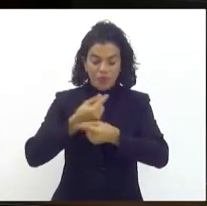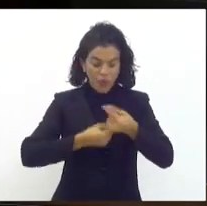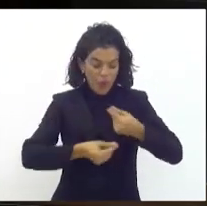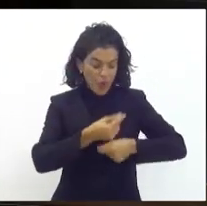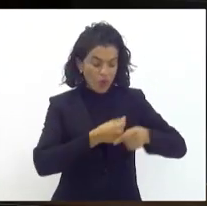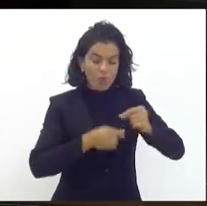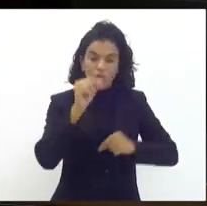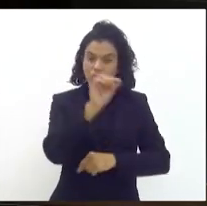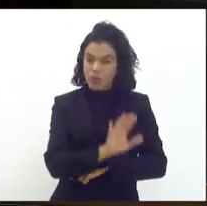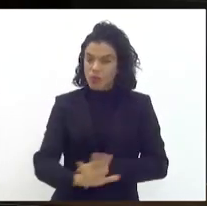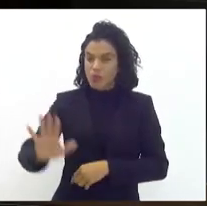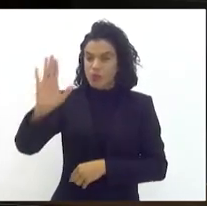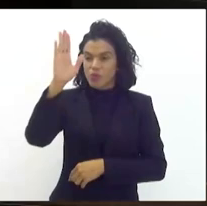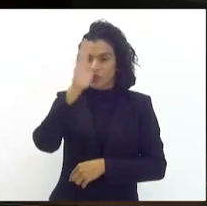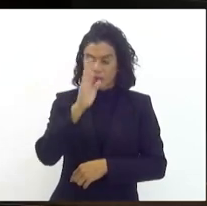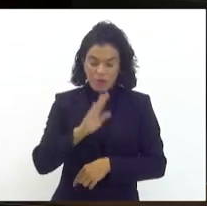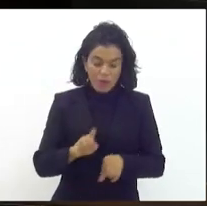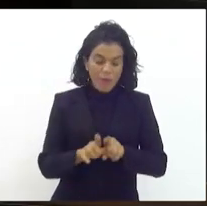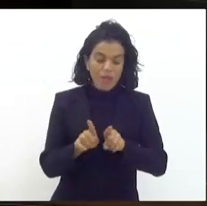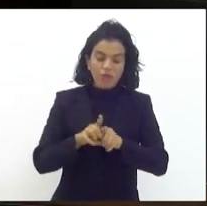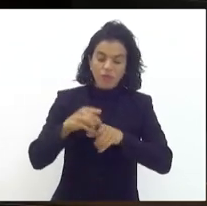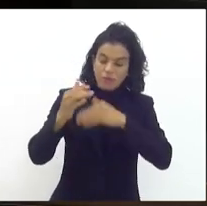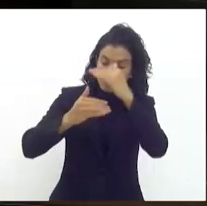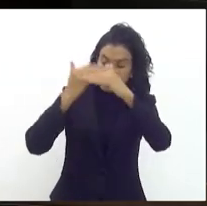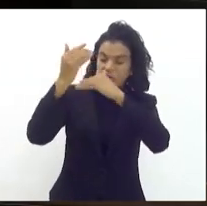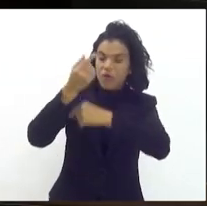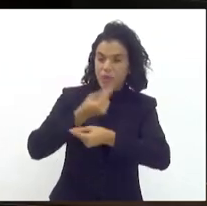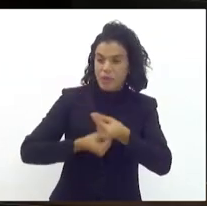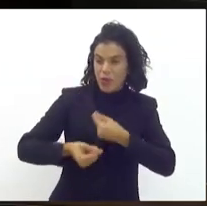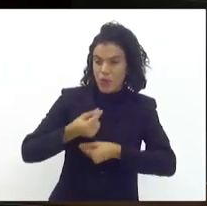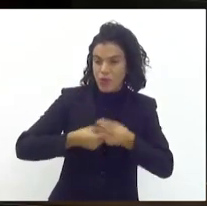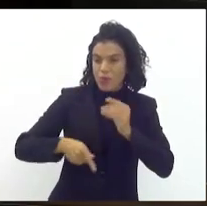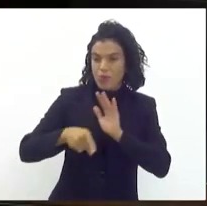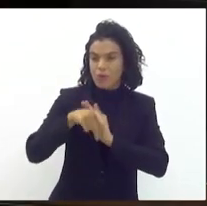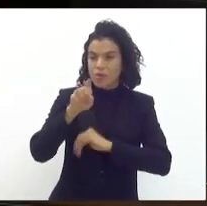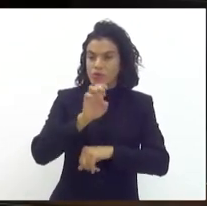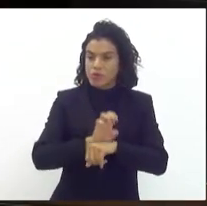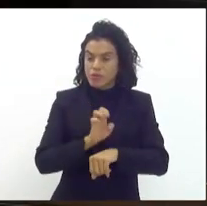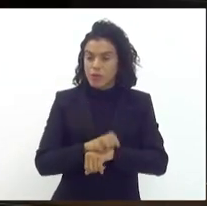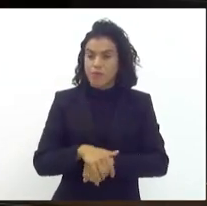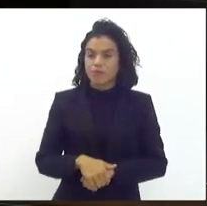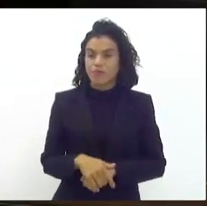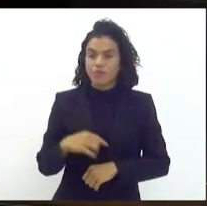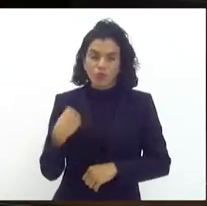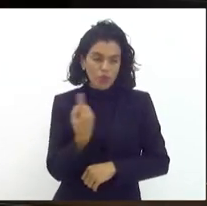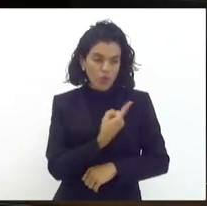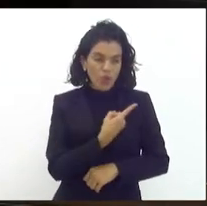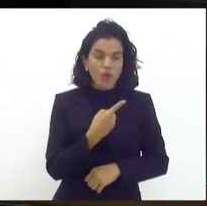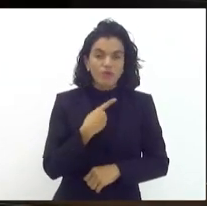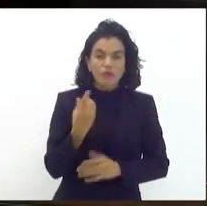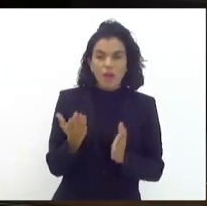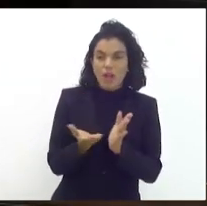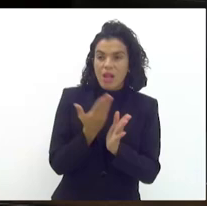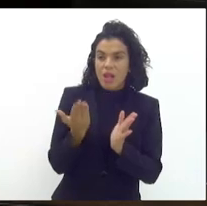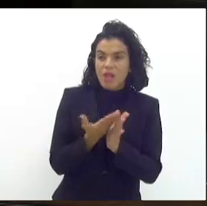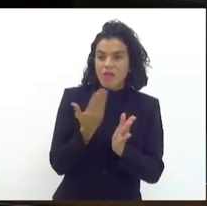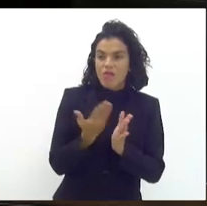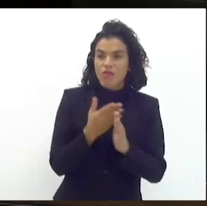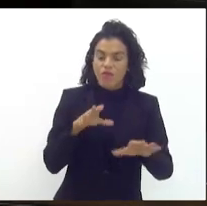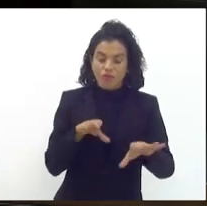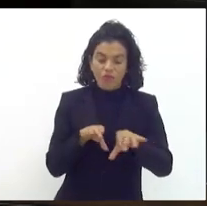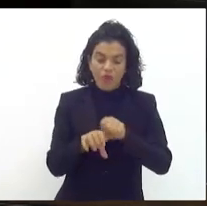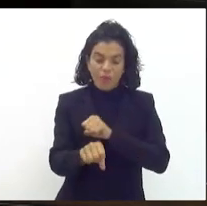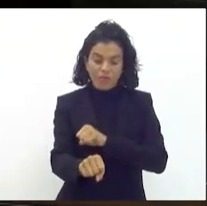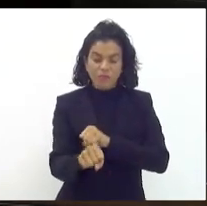da Nação no desenvolvimento Regional e para terminar todos Aqui passamos em algum momento pelo livro formação econômica do Brasil